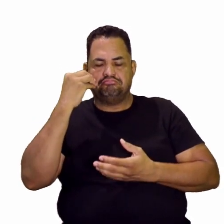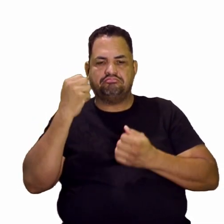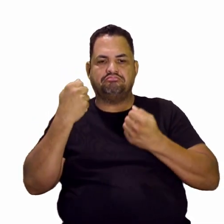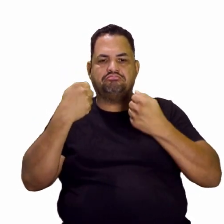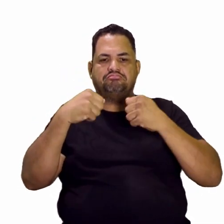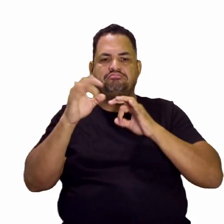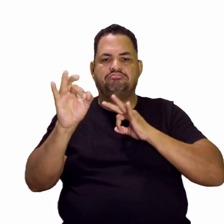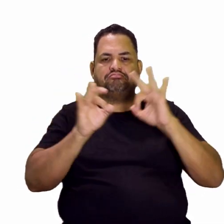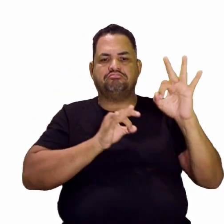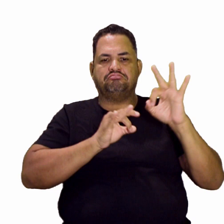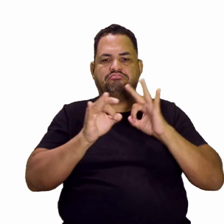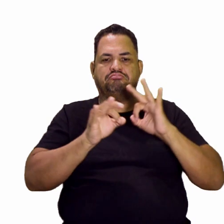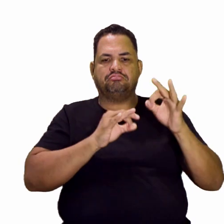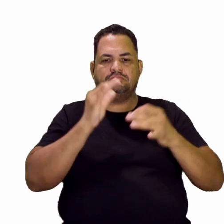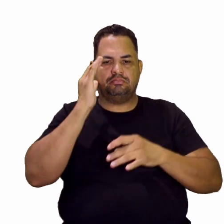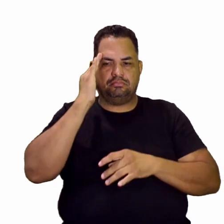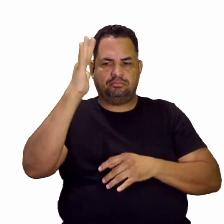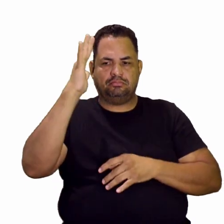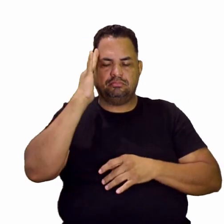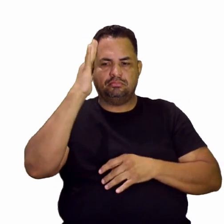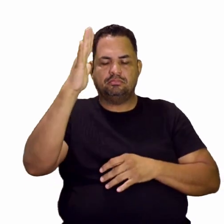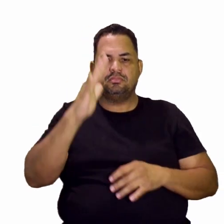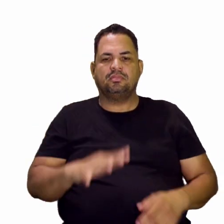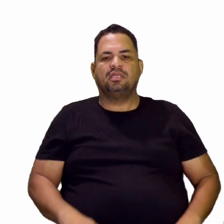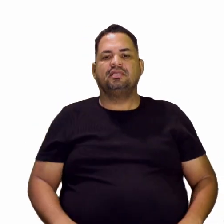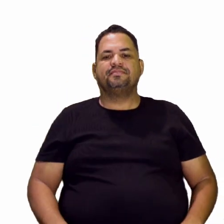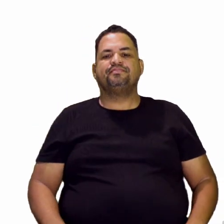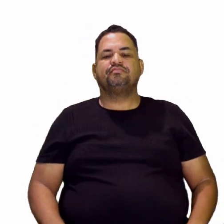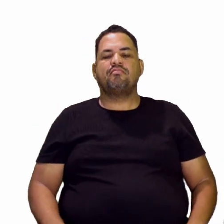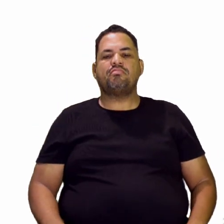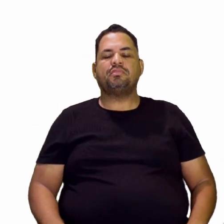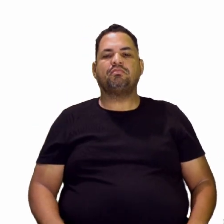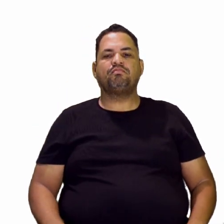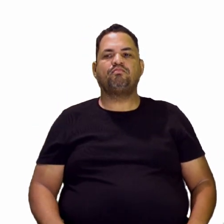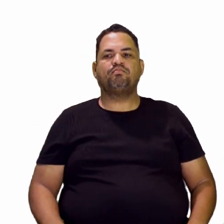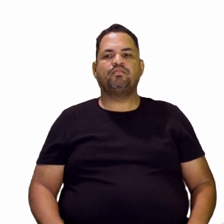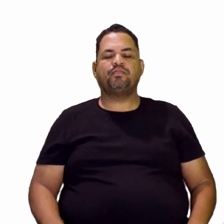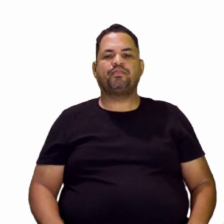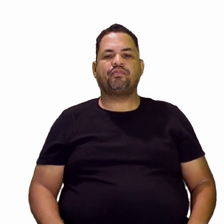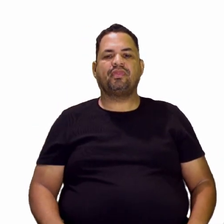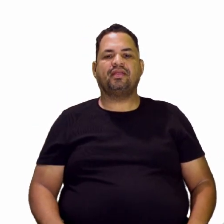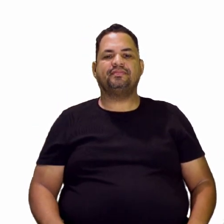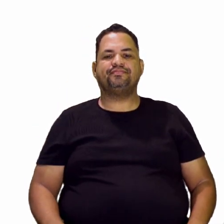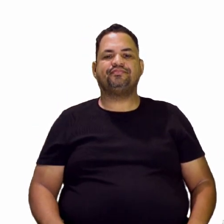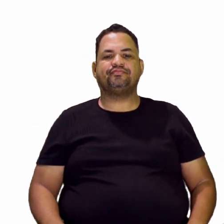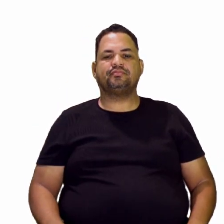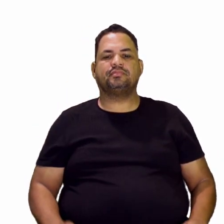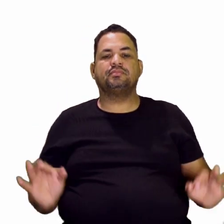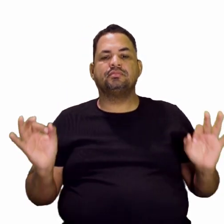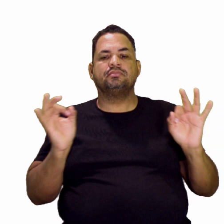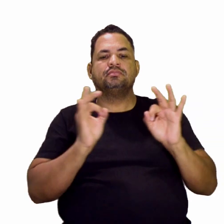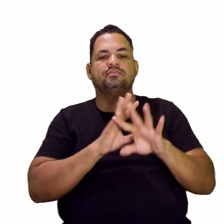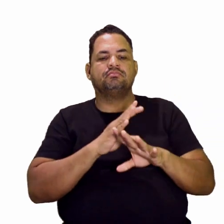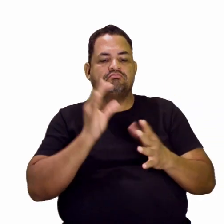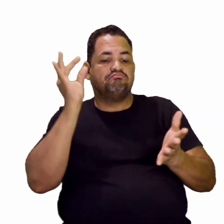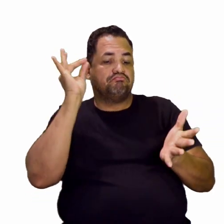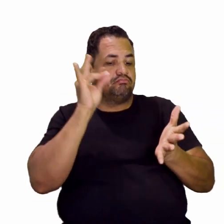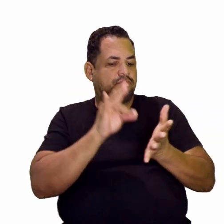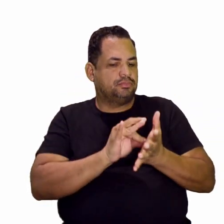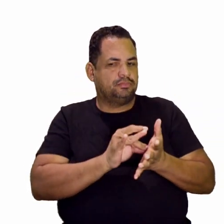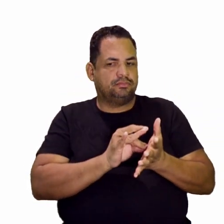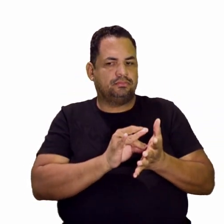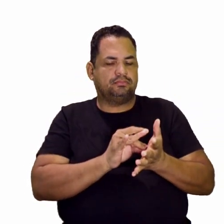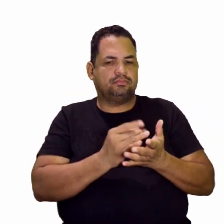pode formular uma teoria. Ou seja, ele chegou a uma conclusão de que aquilo